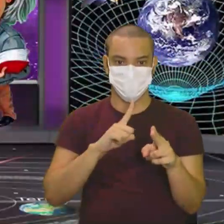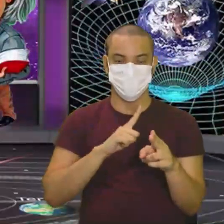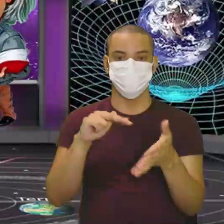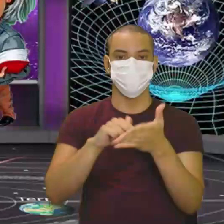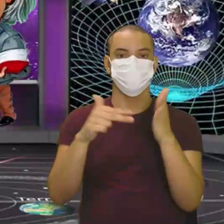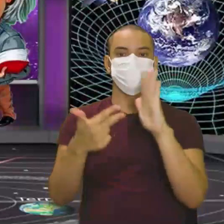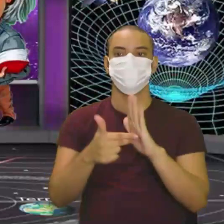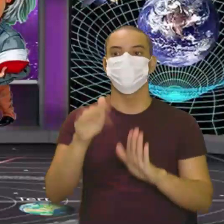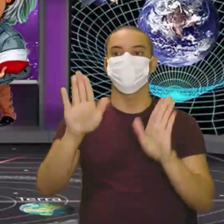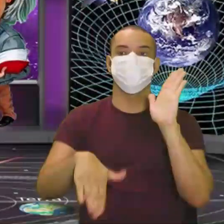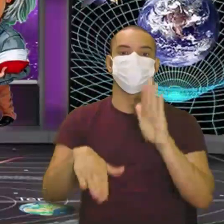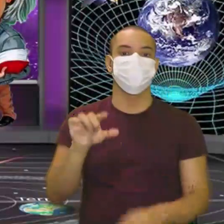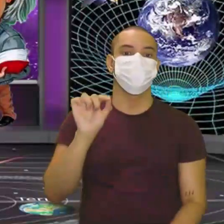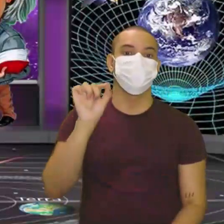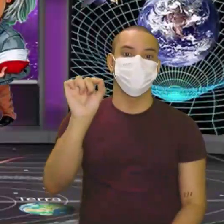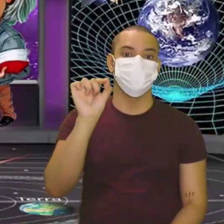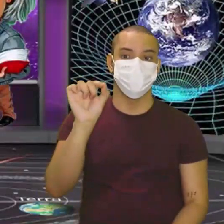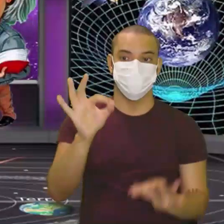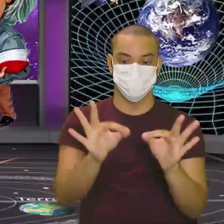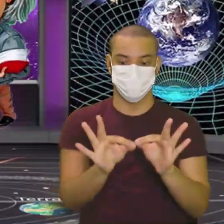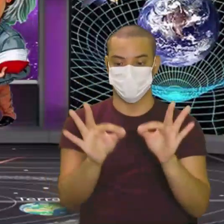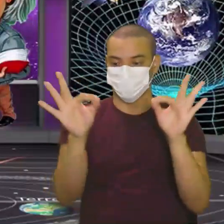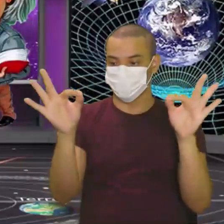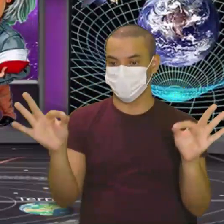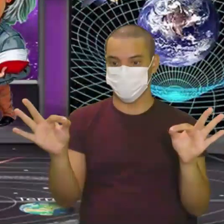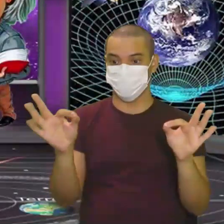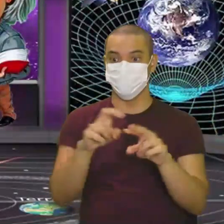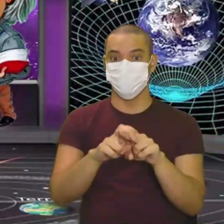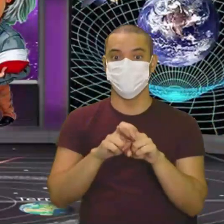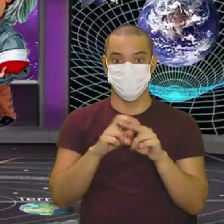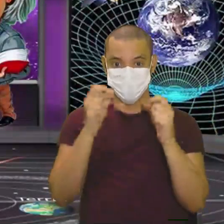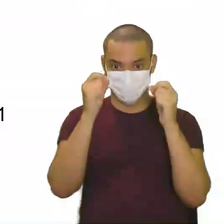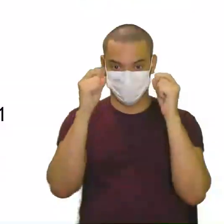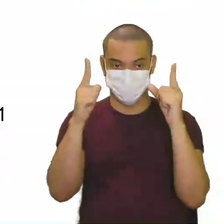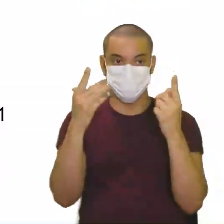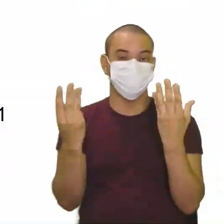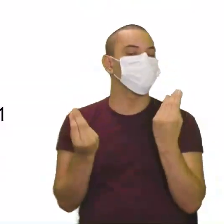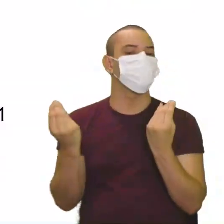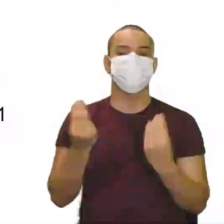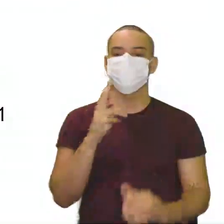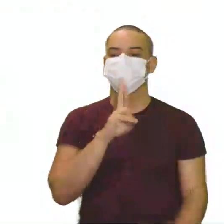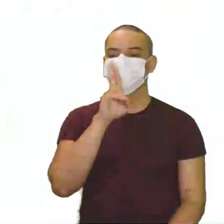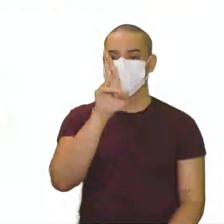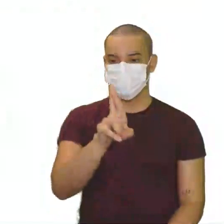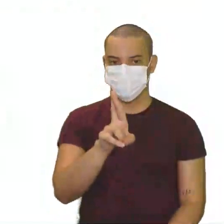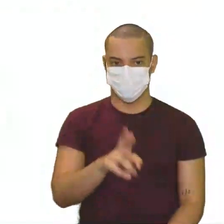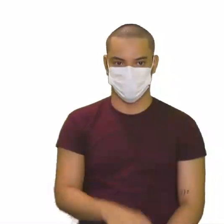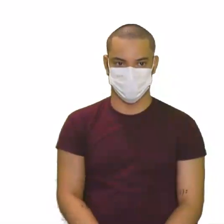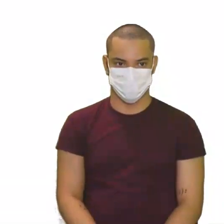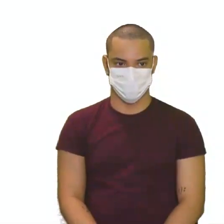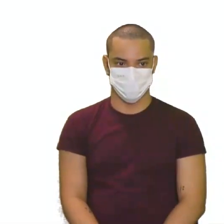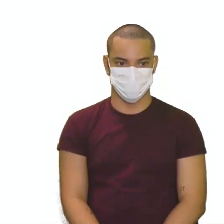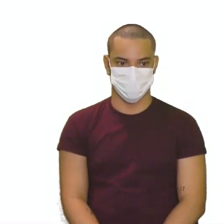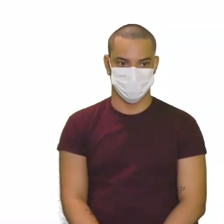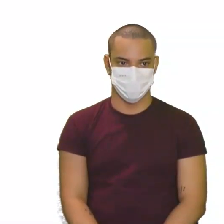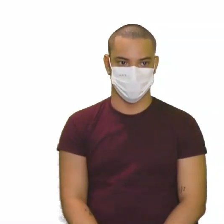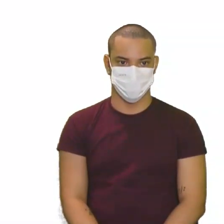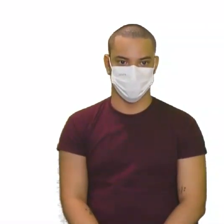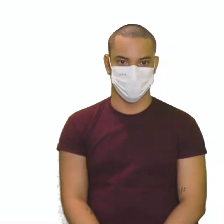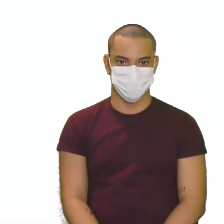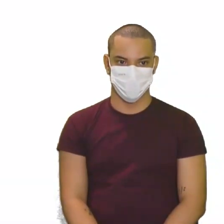de atração vai depender apenas da distância Então pessoal se liga lá como é que nós vamos responder ali Então olha só